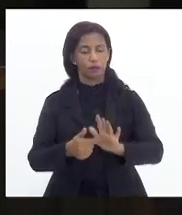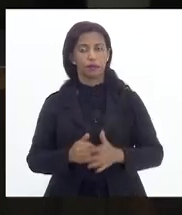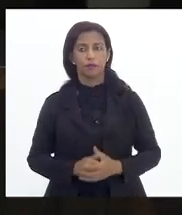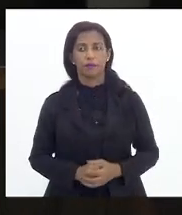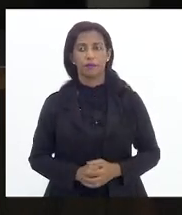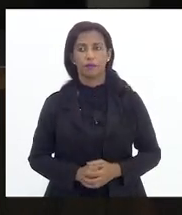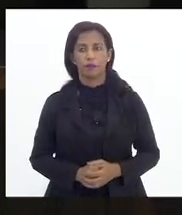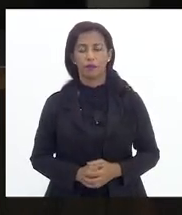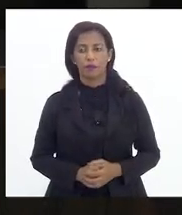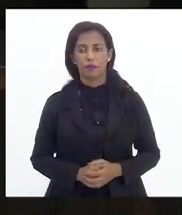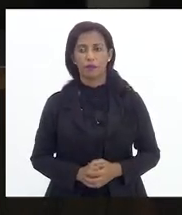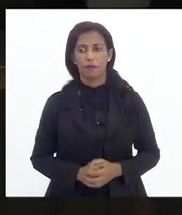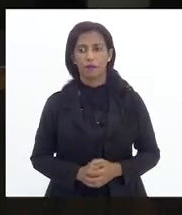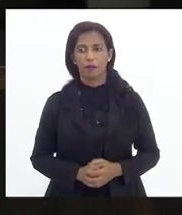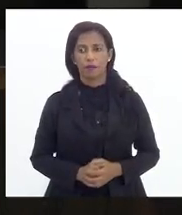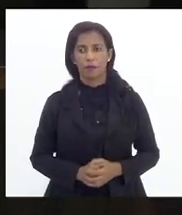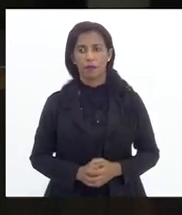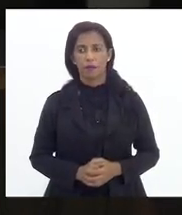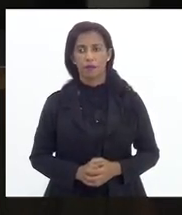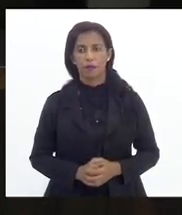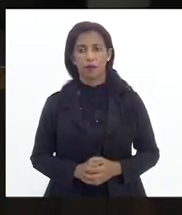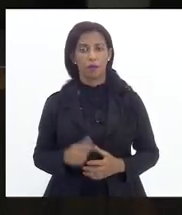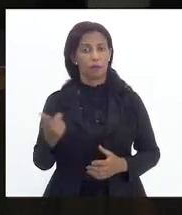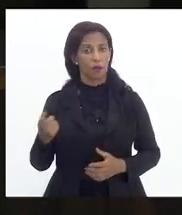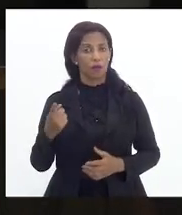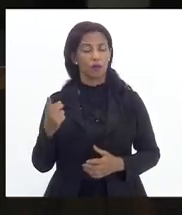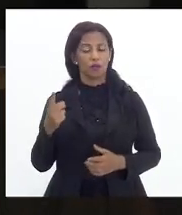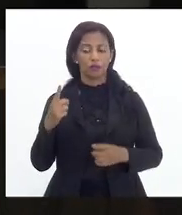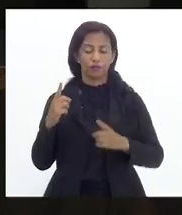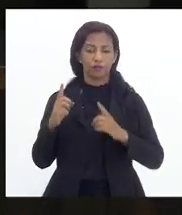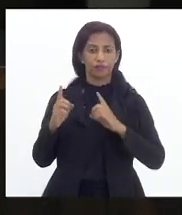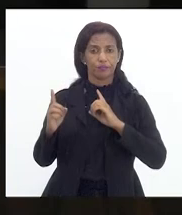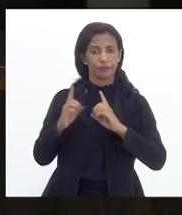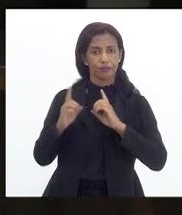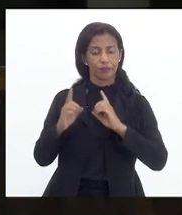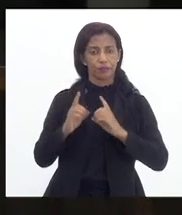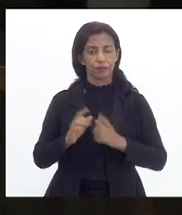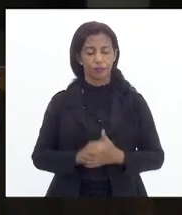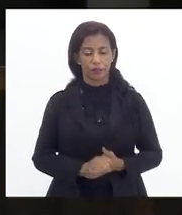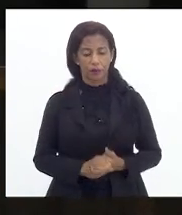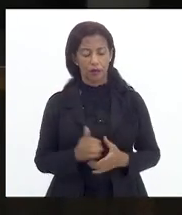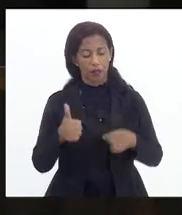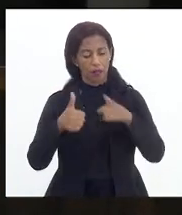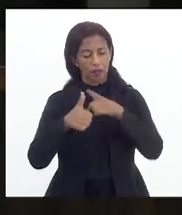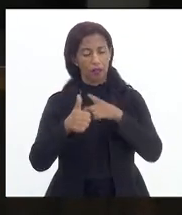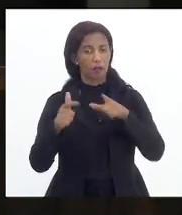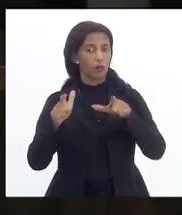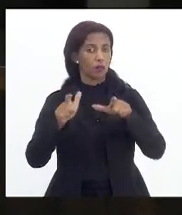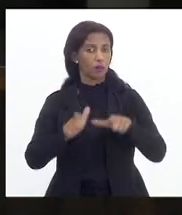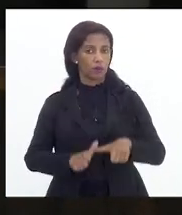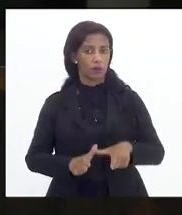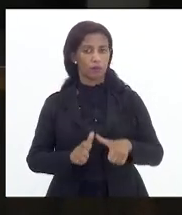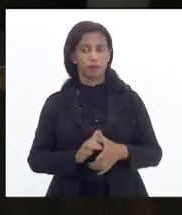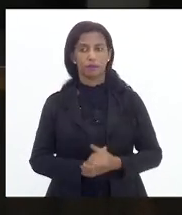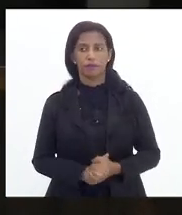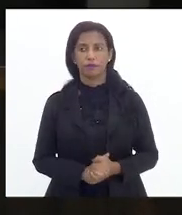pelos os debatedores quero em primeiro lugar